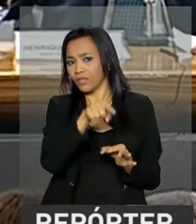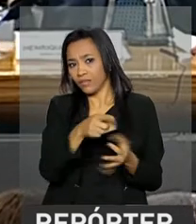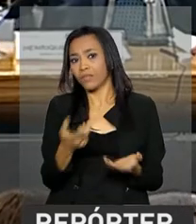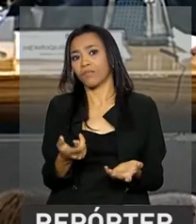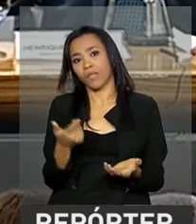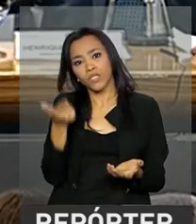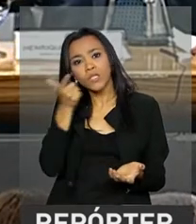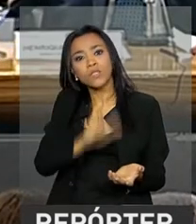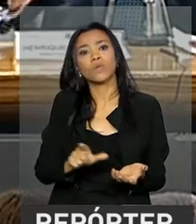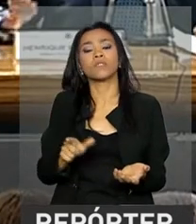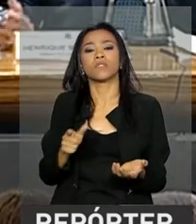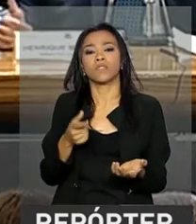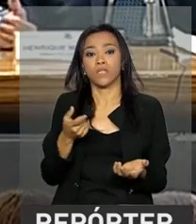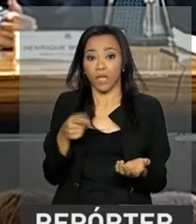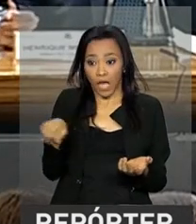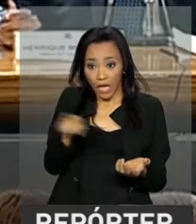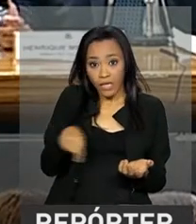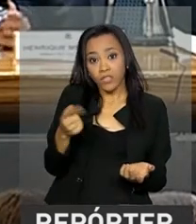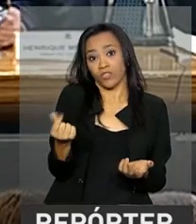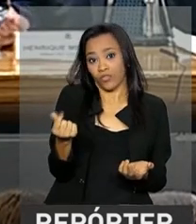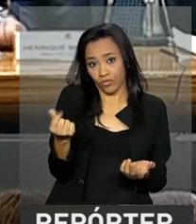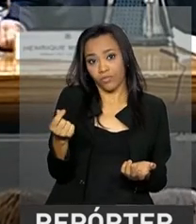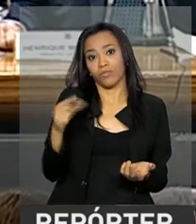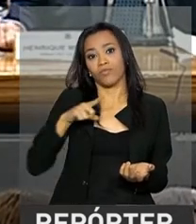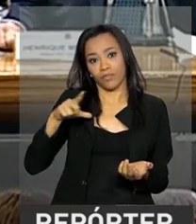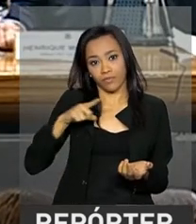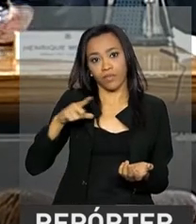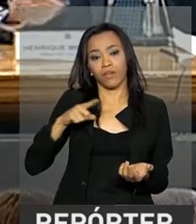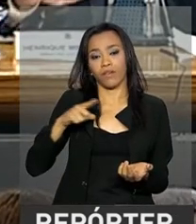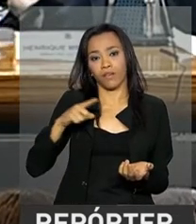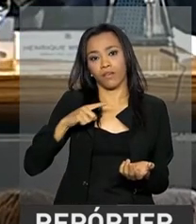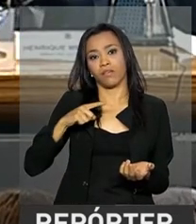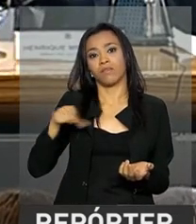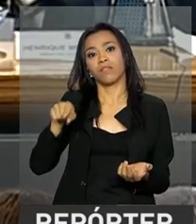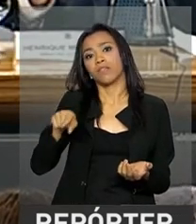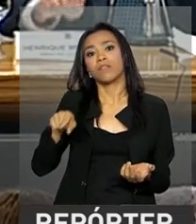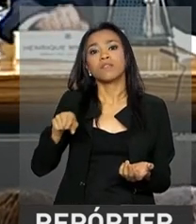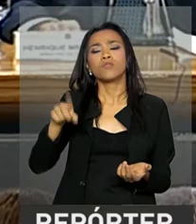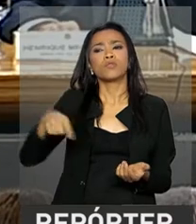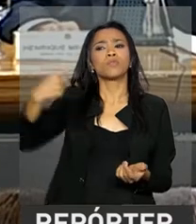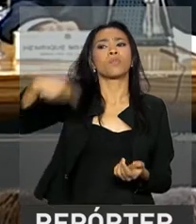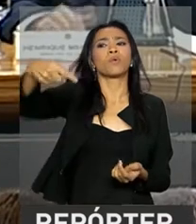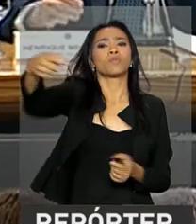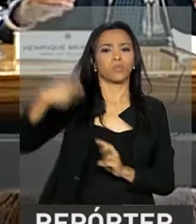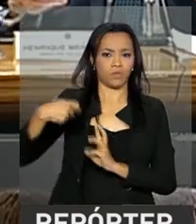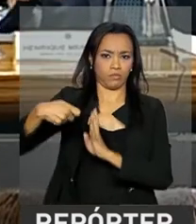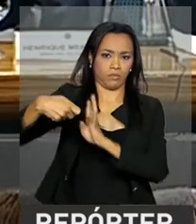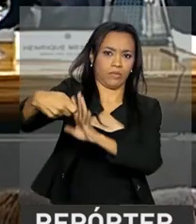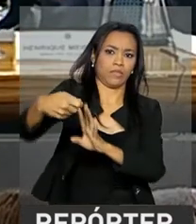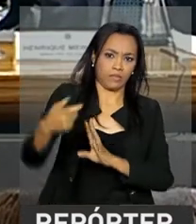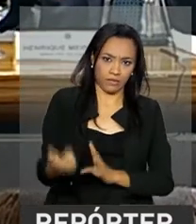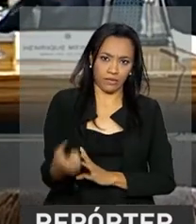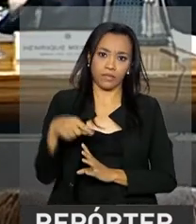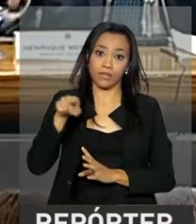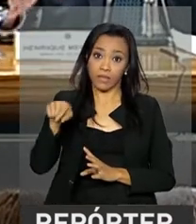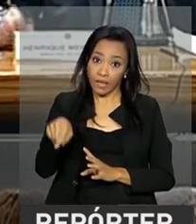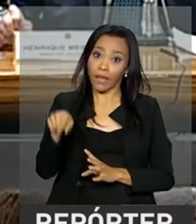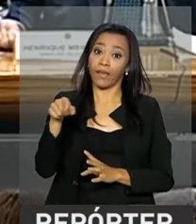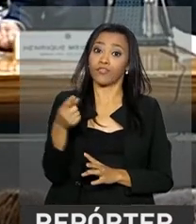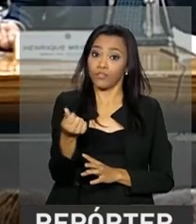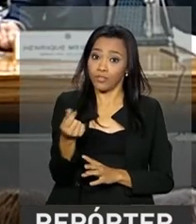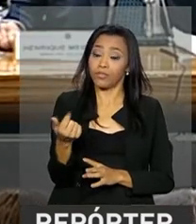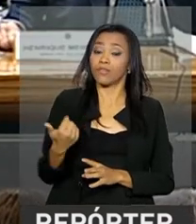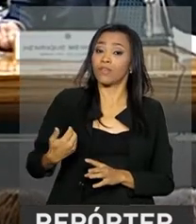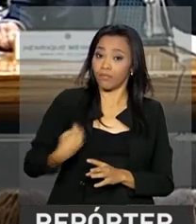tenhamos acesso a esses recursos durante o correr dos próximos meses na medida em que são recursos que já